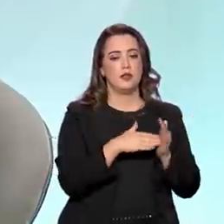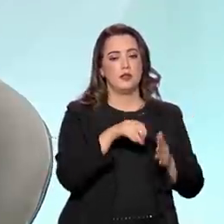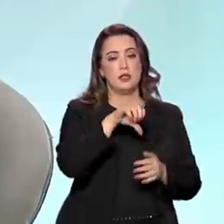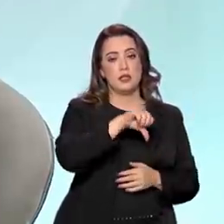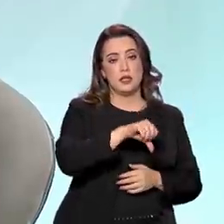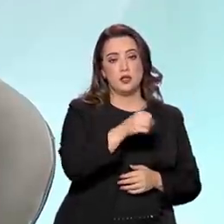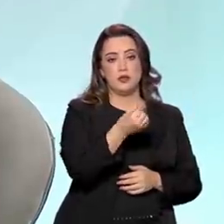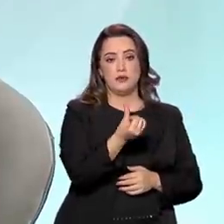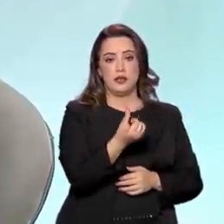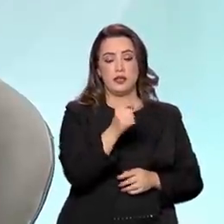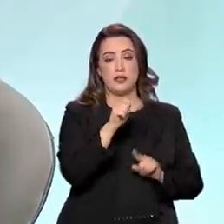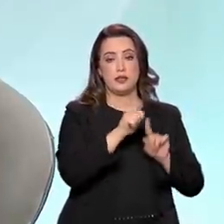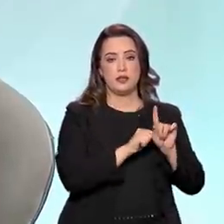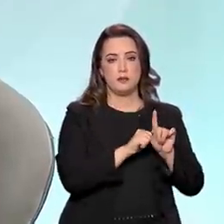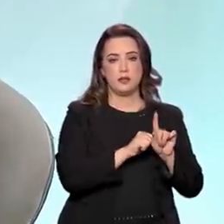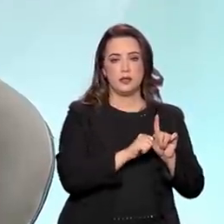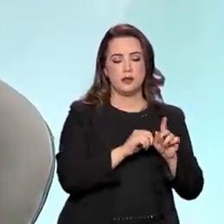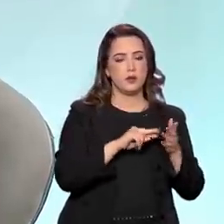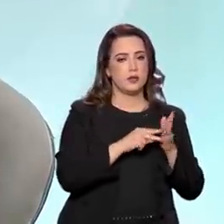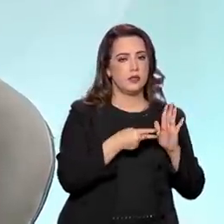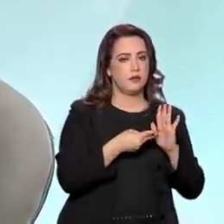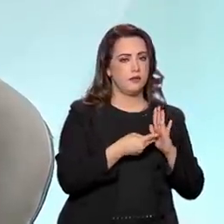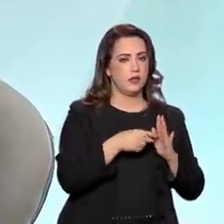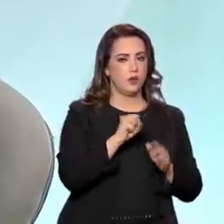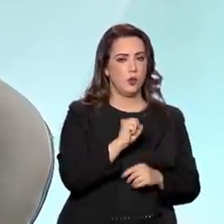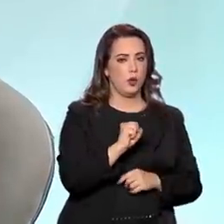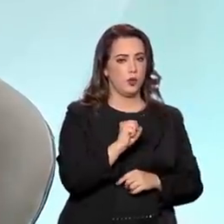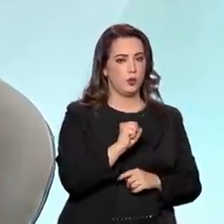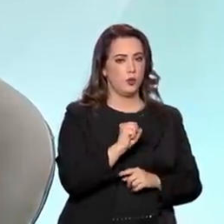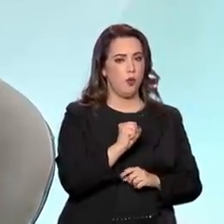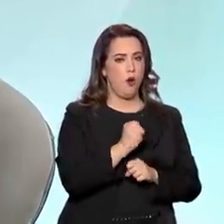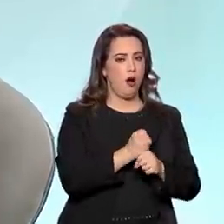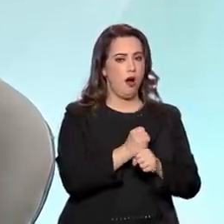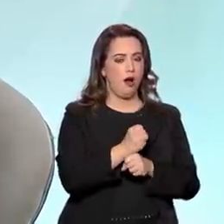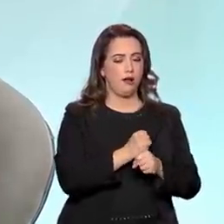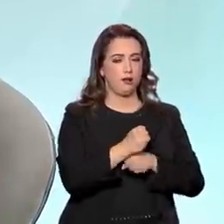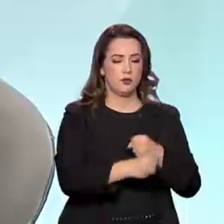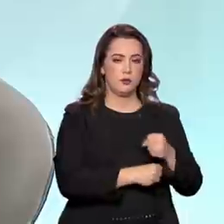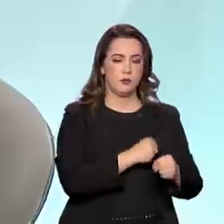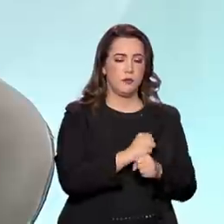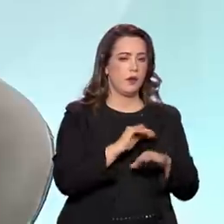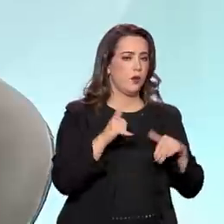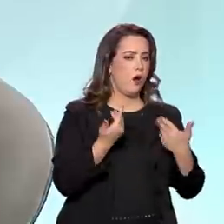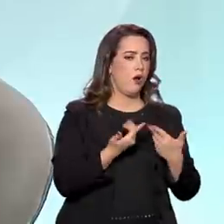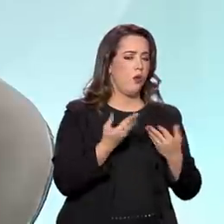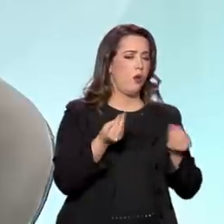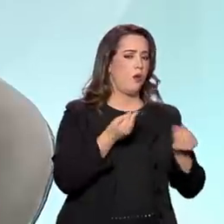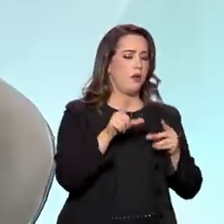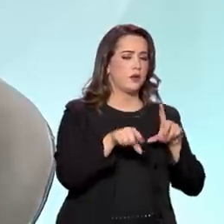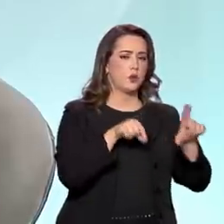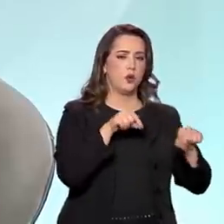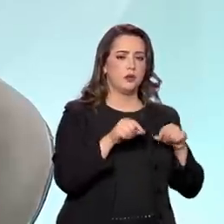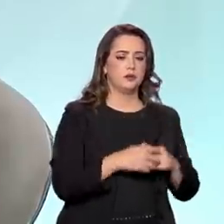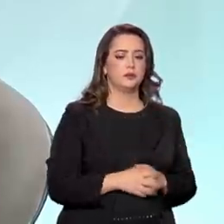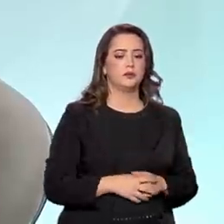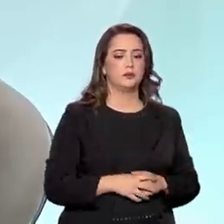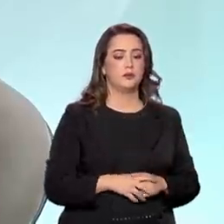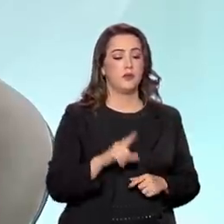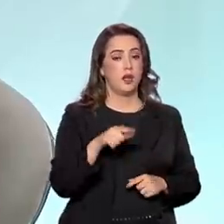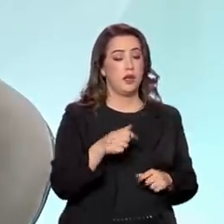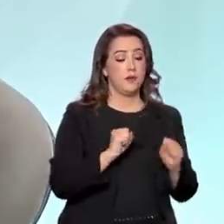96 meses se eu representa oito anos total e qual o critério de seleção é